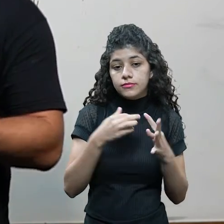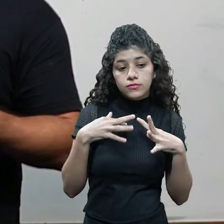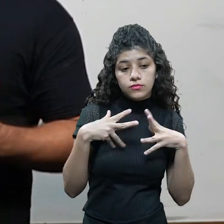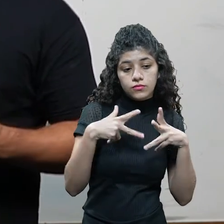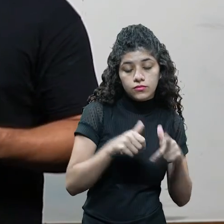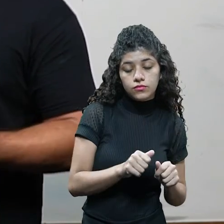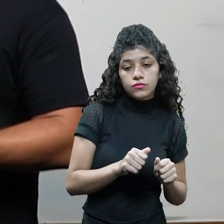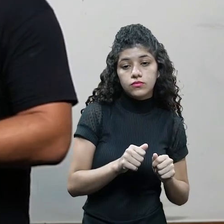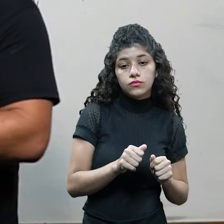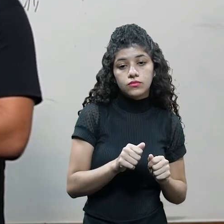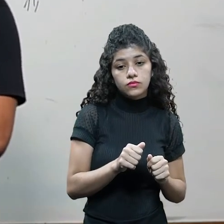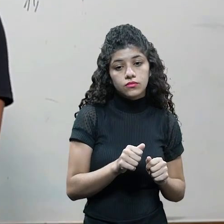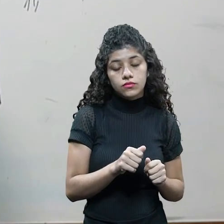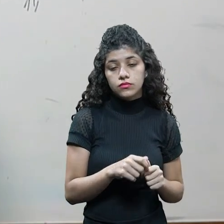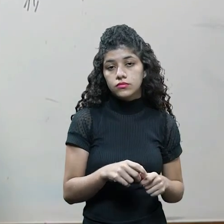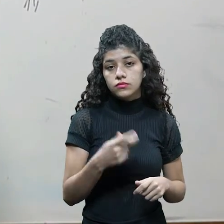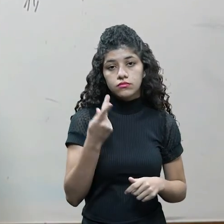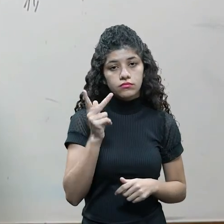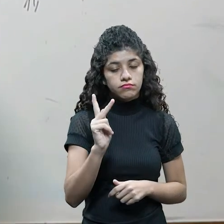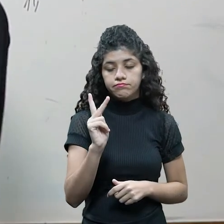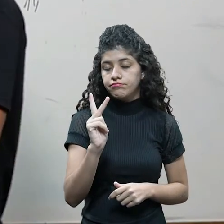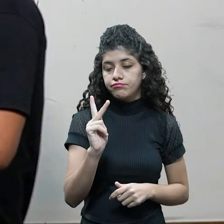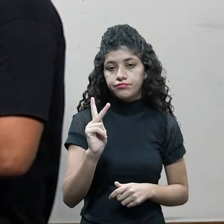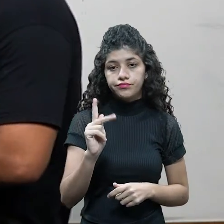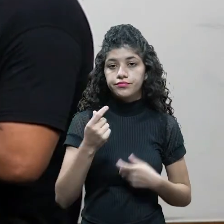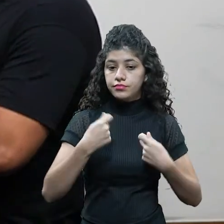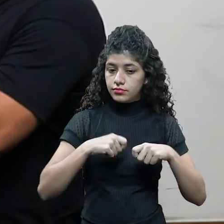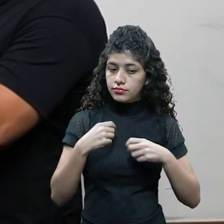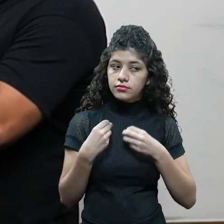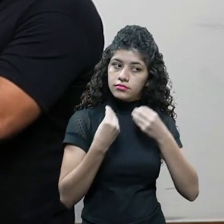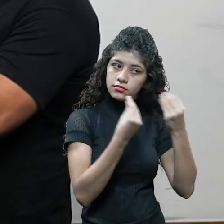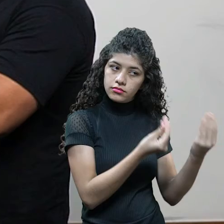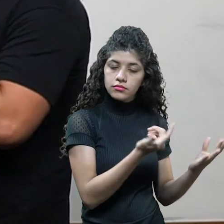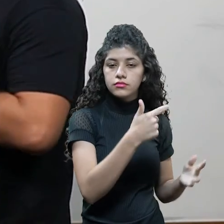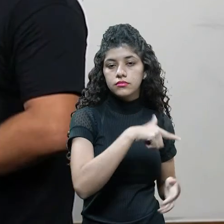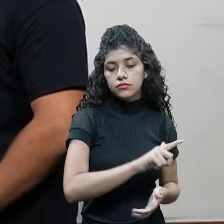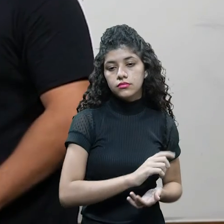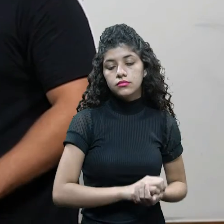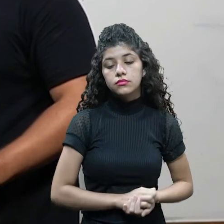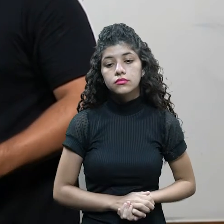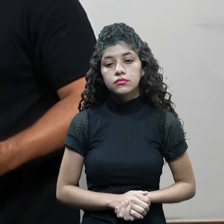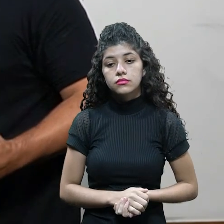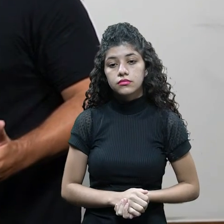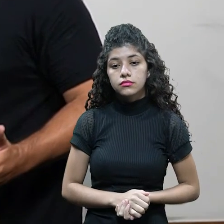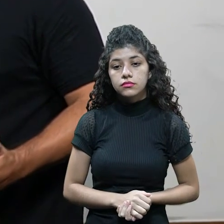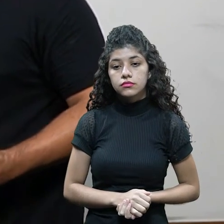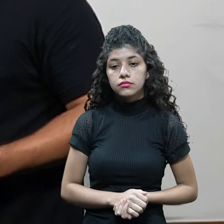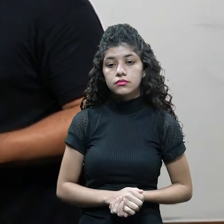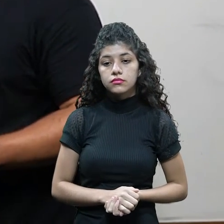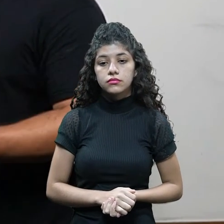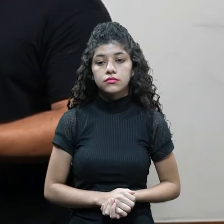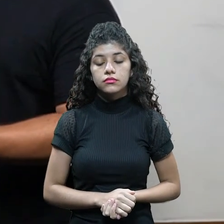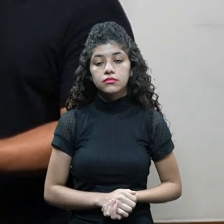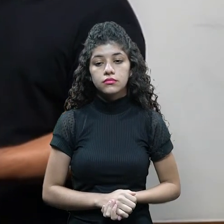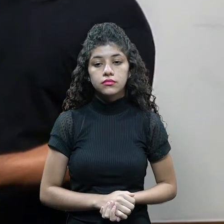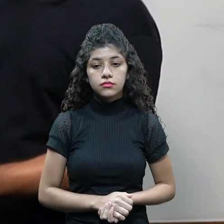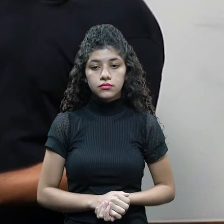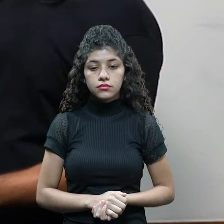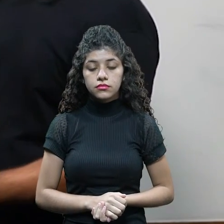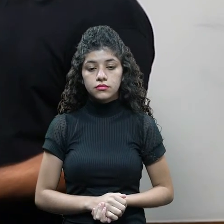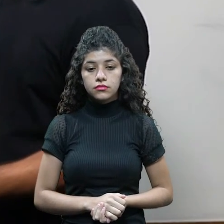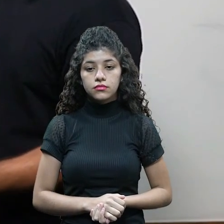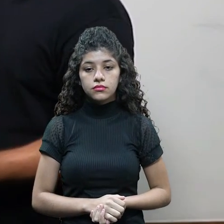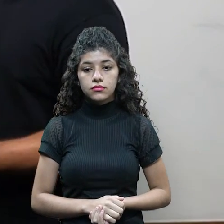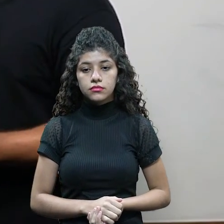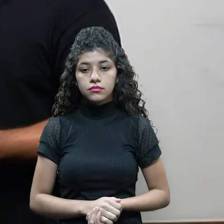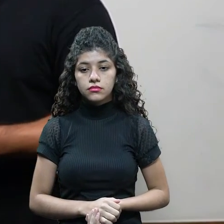eu tenho a posse dele, mas não tenho a propriedade. E aí, normalmente, você, como a maioria das pessoas não tem condições de comprar um carro à vista, compra